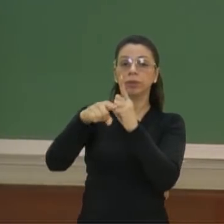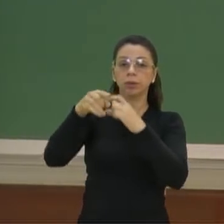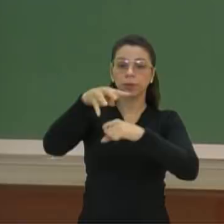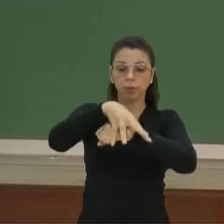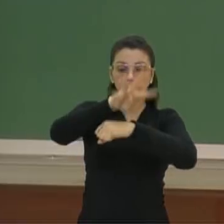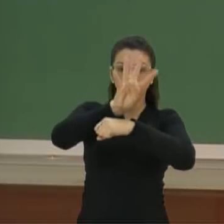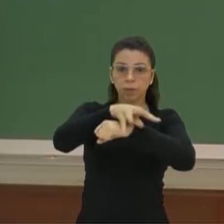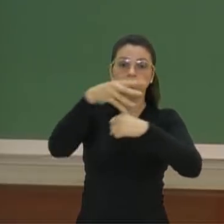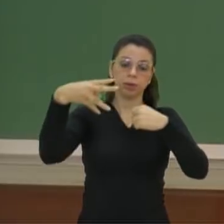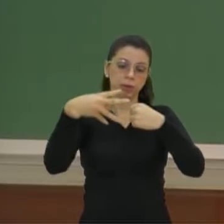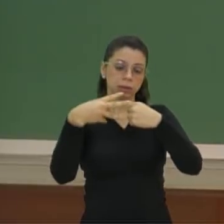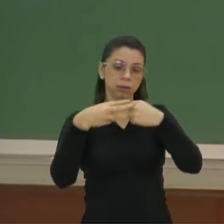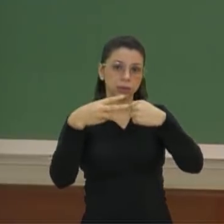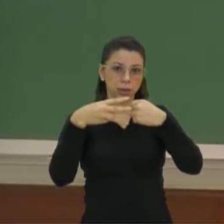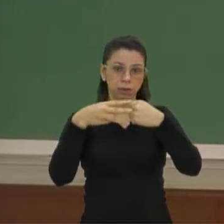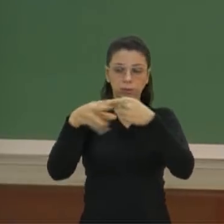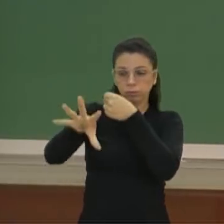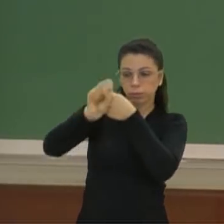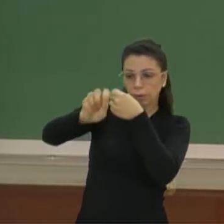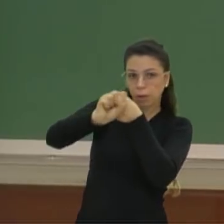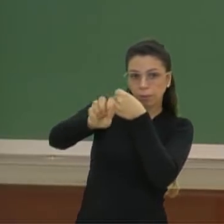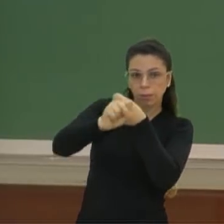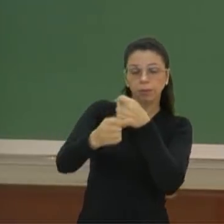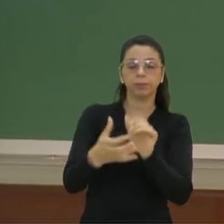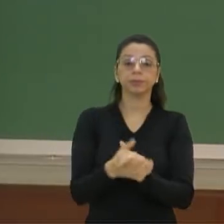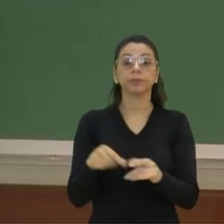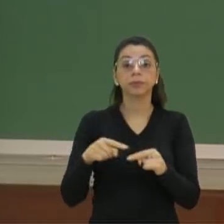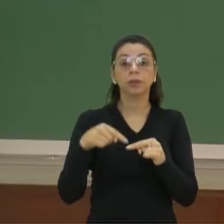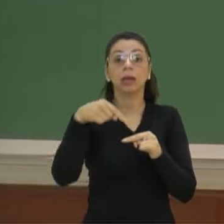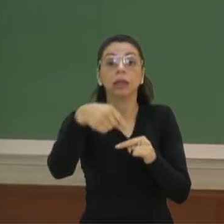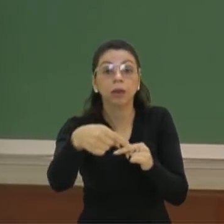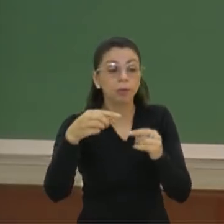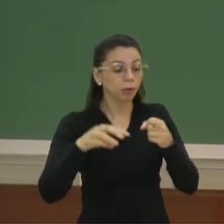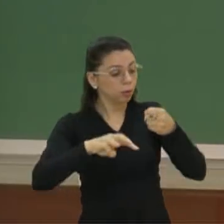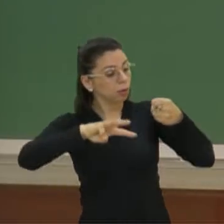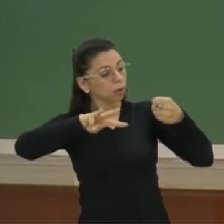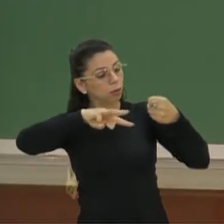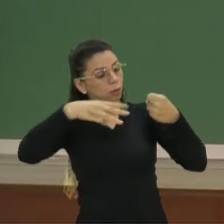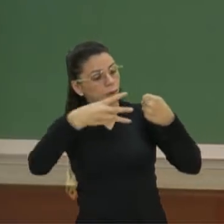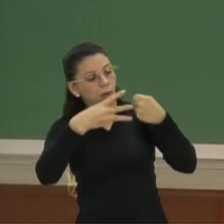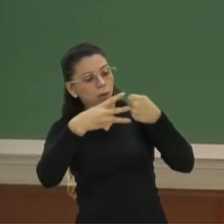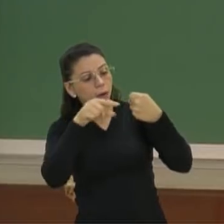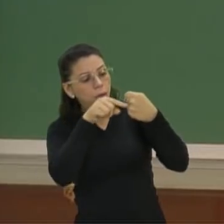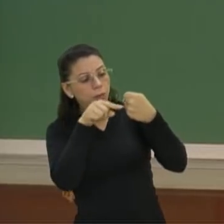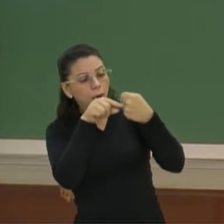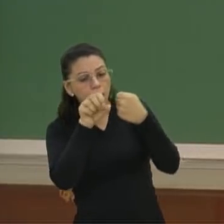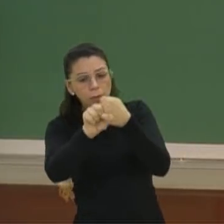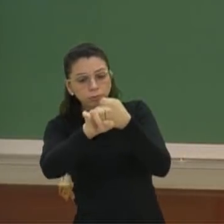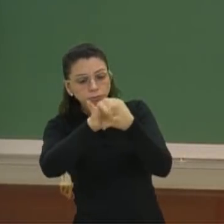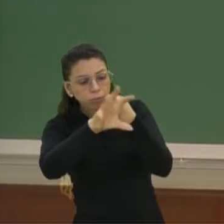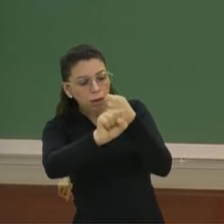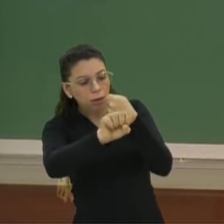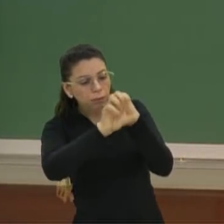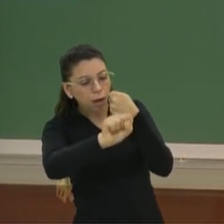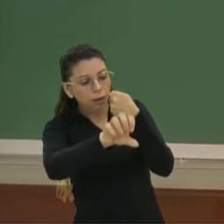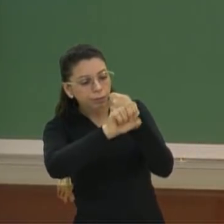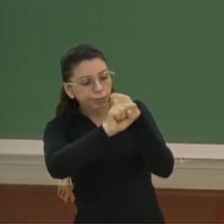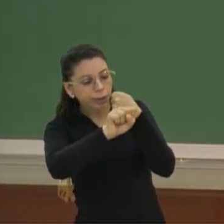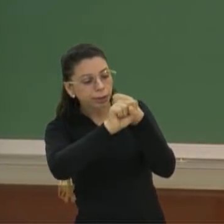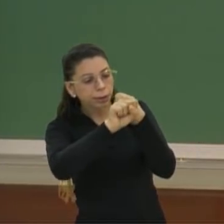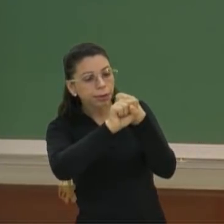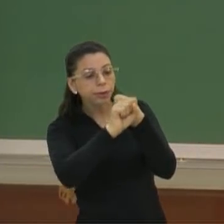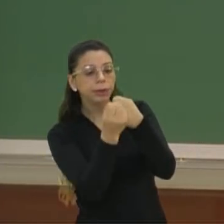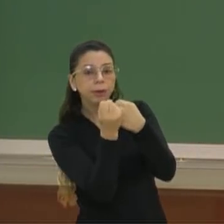Então, ganhou o número 5. E depois, essas células ciliadas emitem o impulso